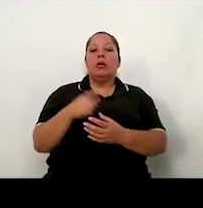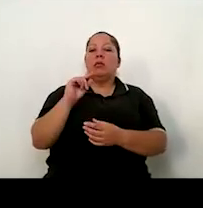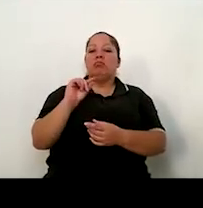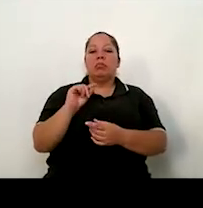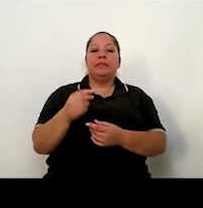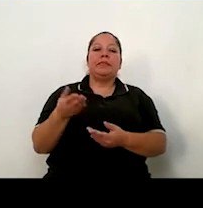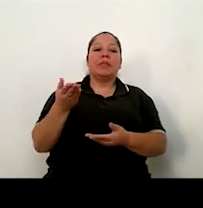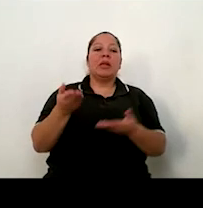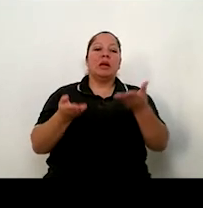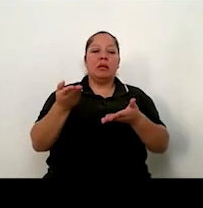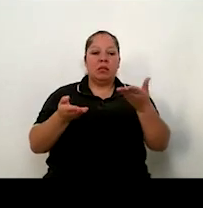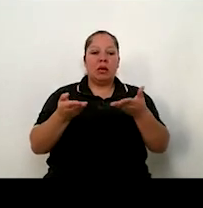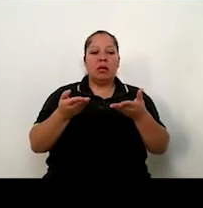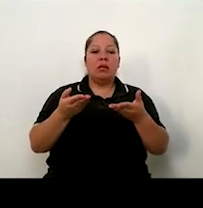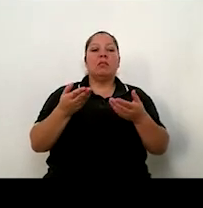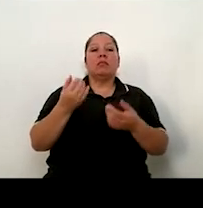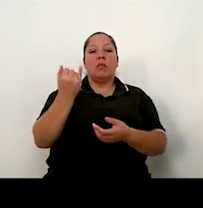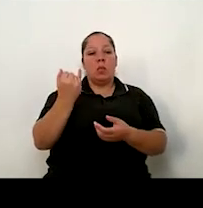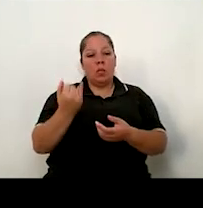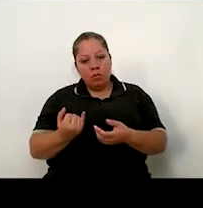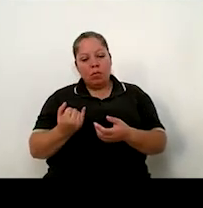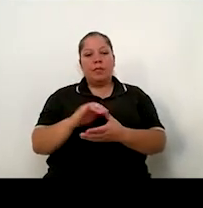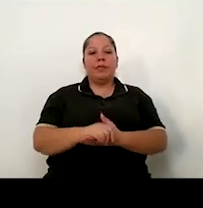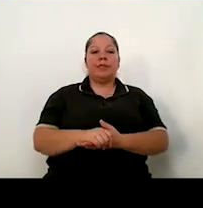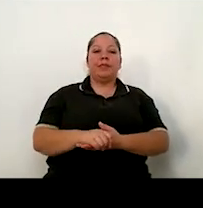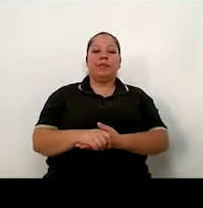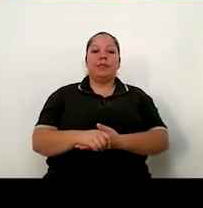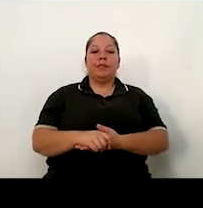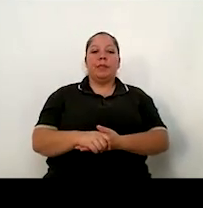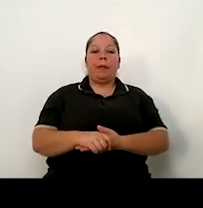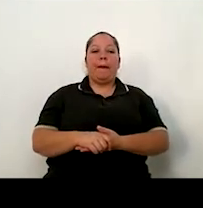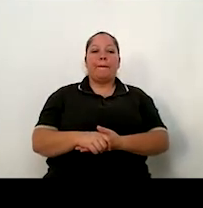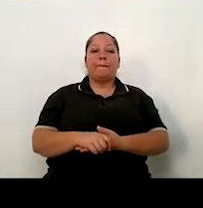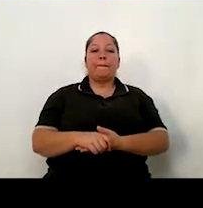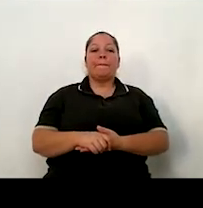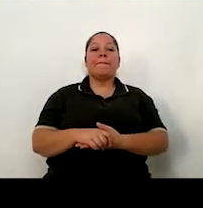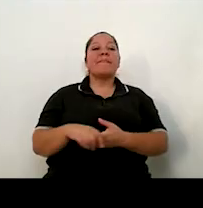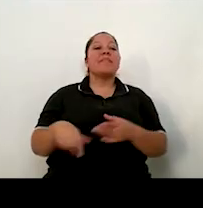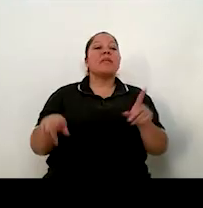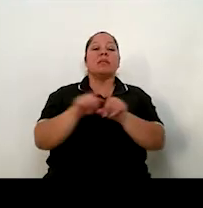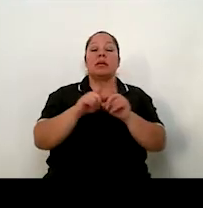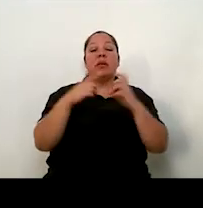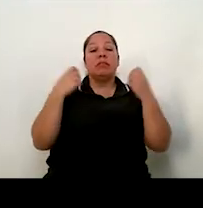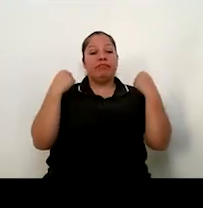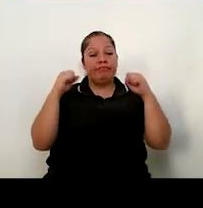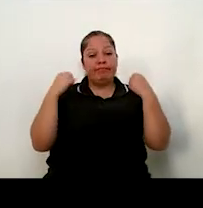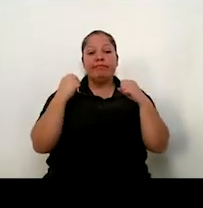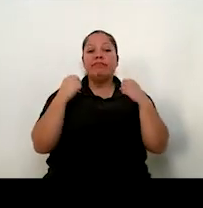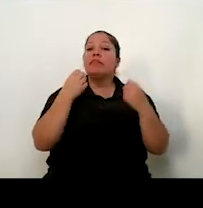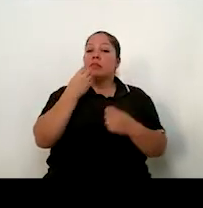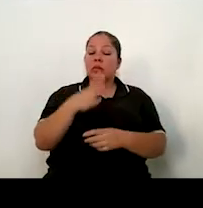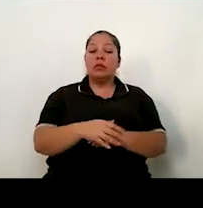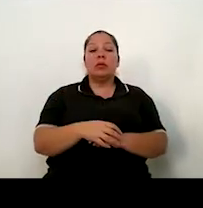seja fisicamente ativo. Opa, desculpa, deixa eu voltar aqui. Seja fisicamente ativo, tenha uma alimentação rica